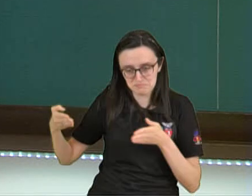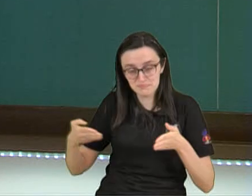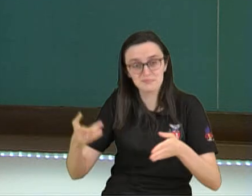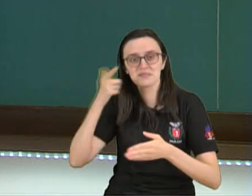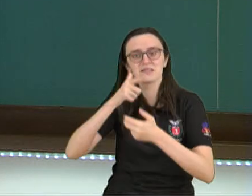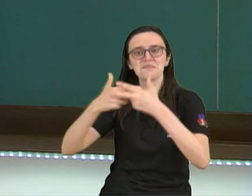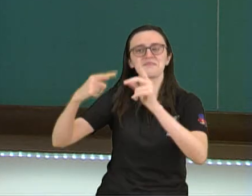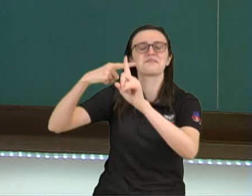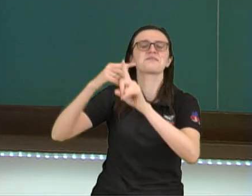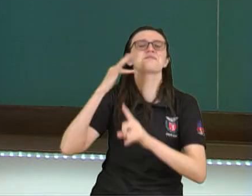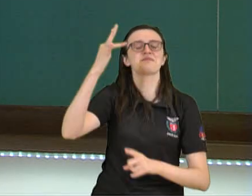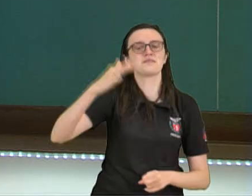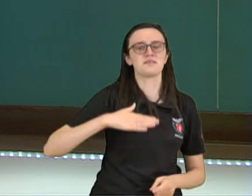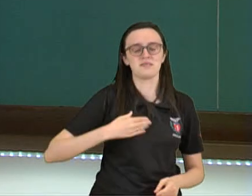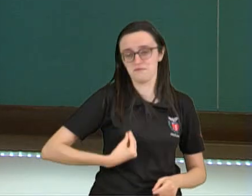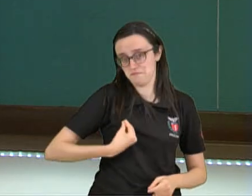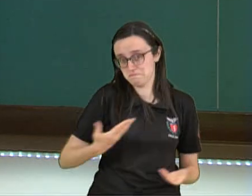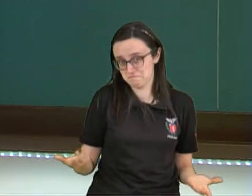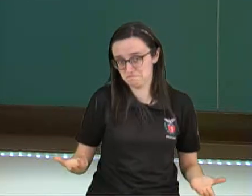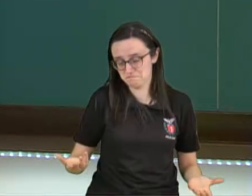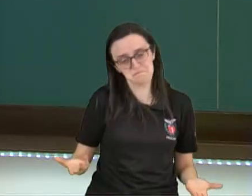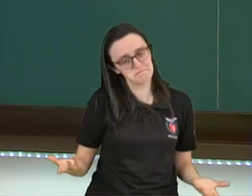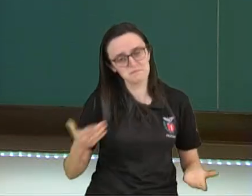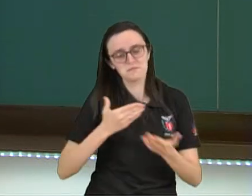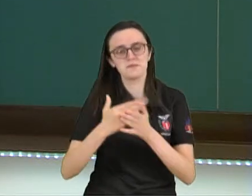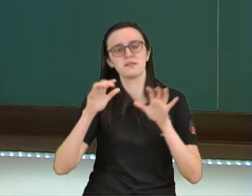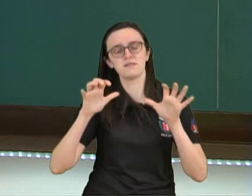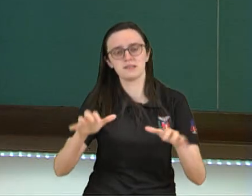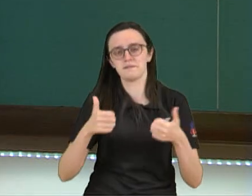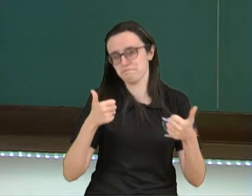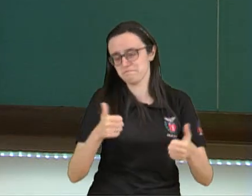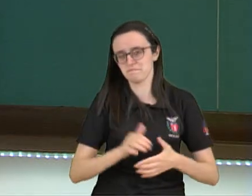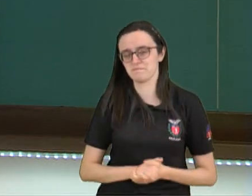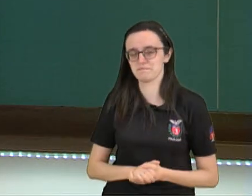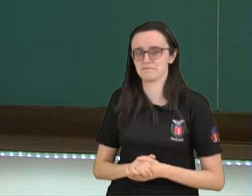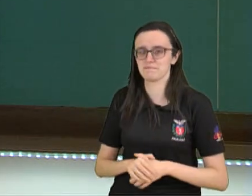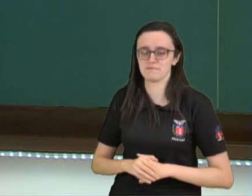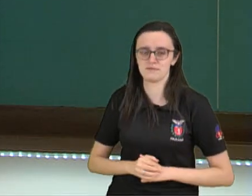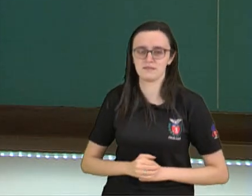algo positivo na nossa vida, viu? Começa aqui, ok?